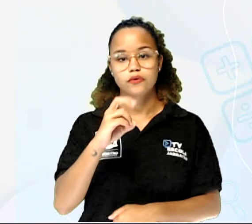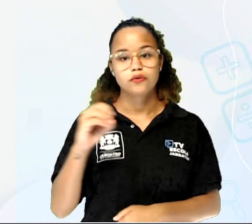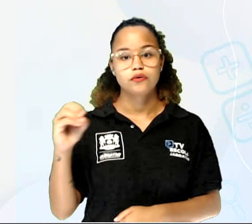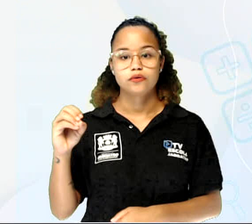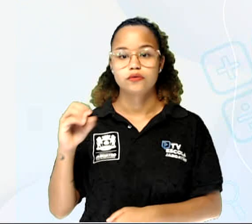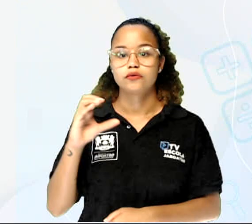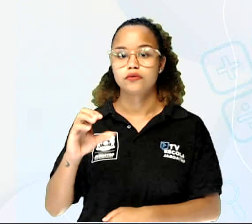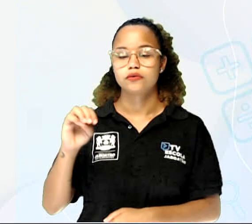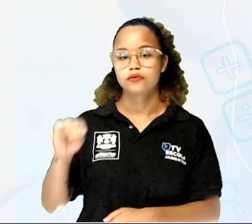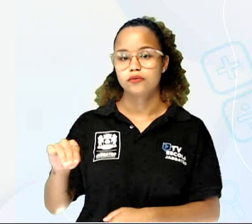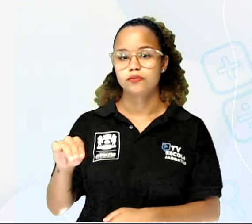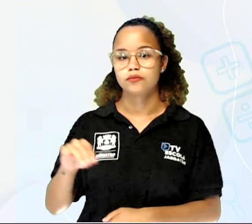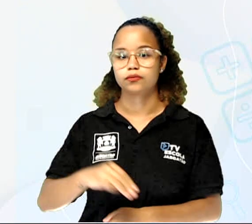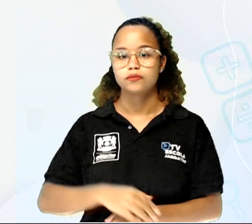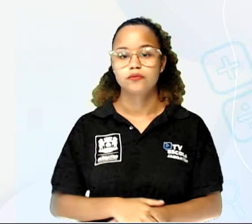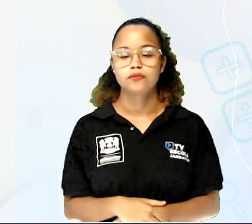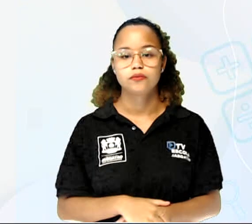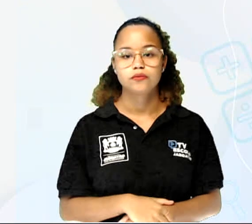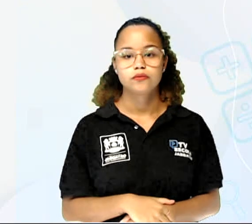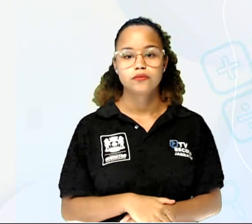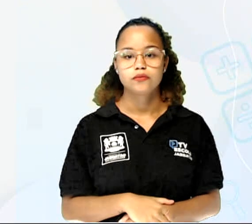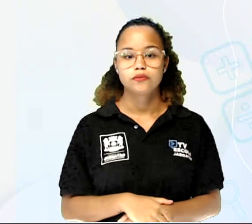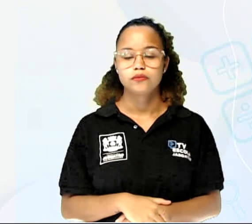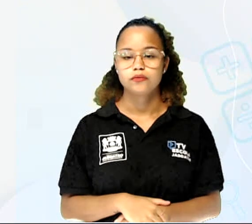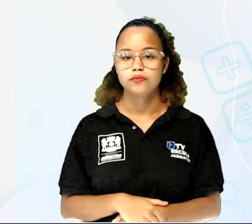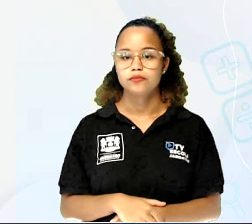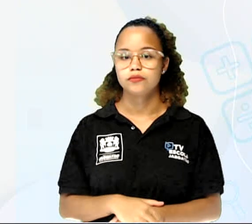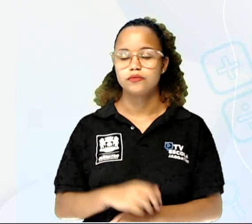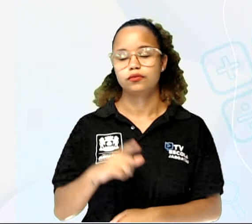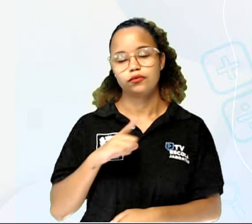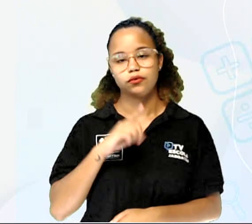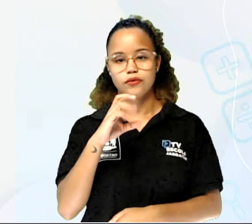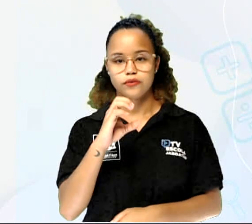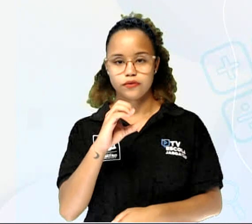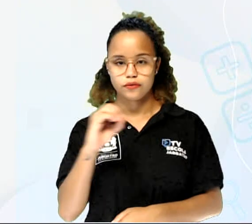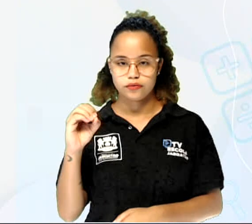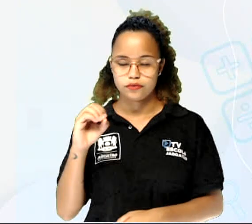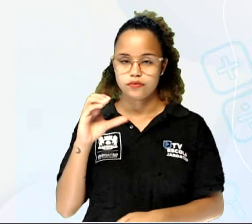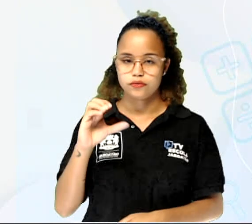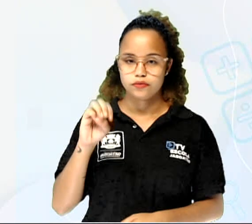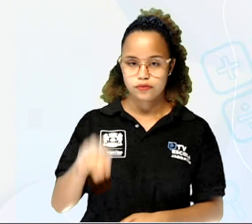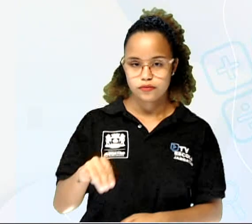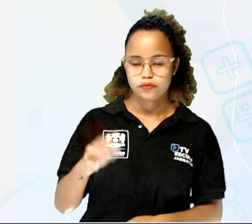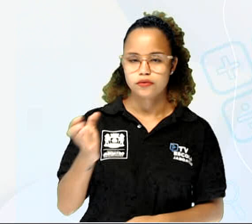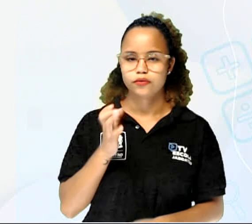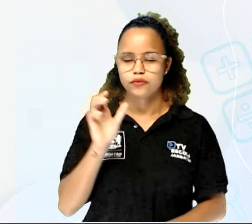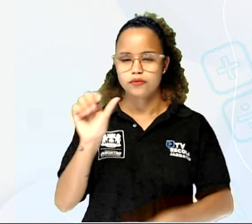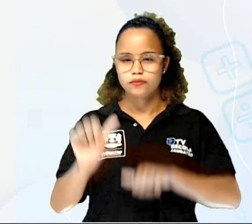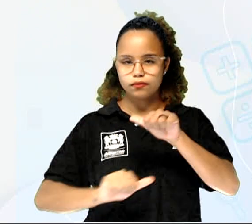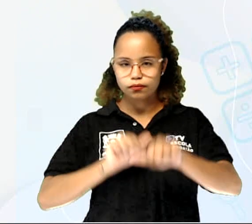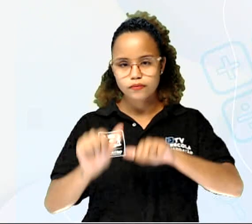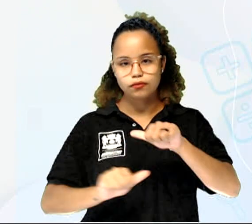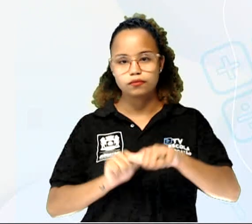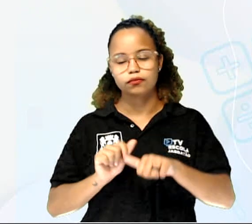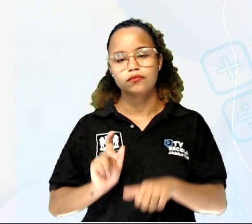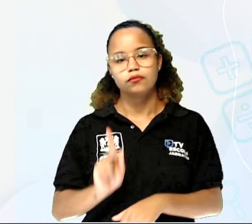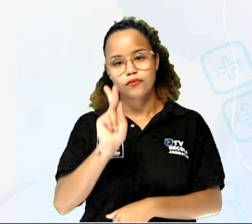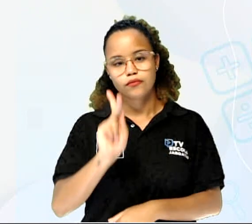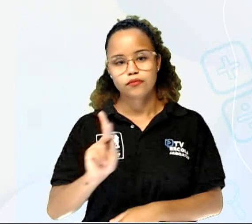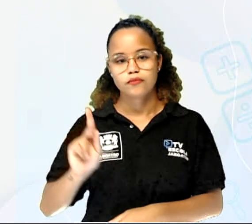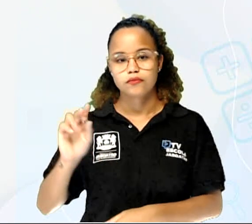transformar. Eu tenho 500 centímetros e quero transformar em